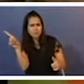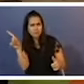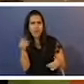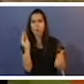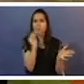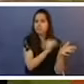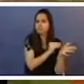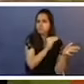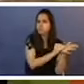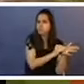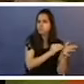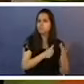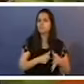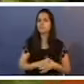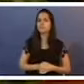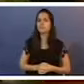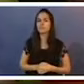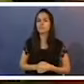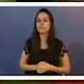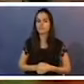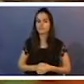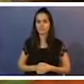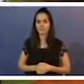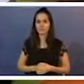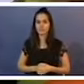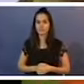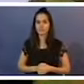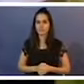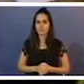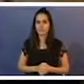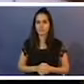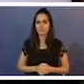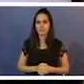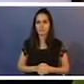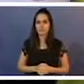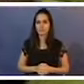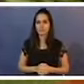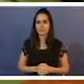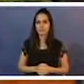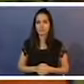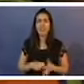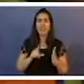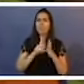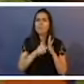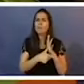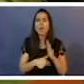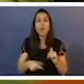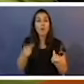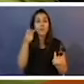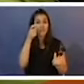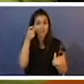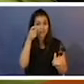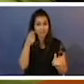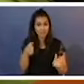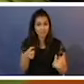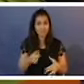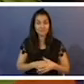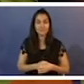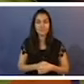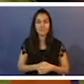todos os animais do quadro anterior nós vamos completar Este quadro tão depois de observação